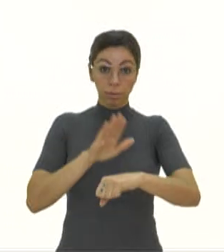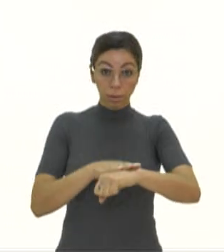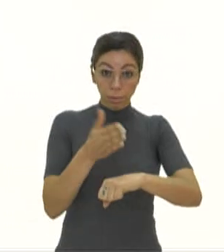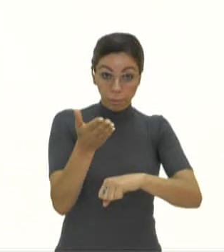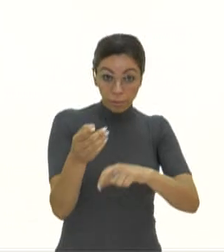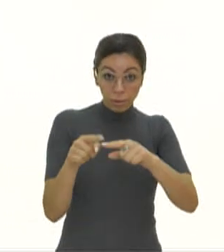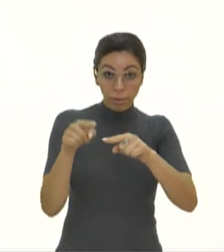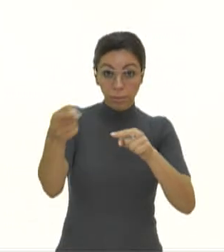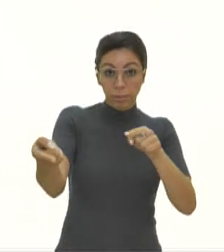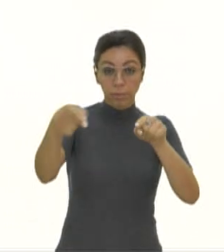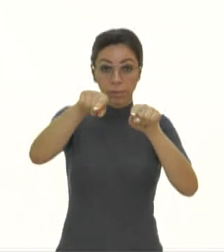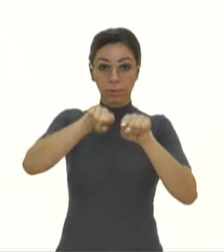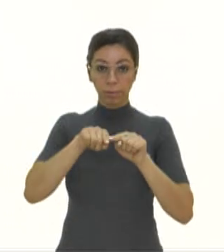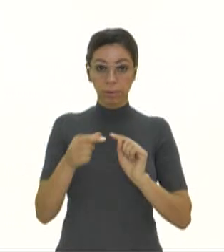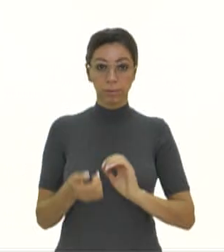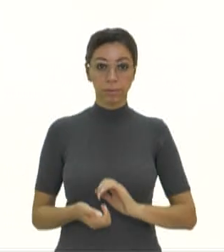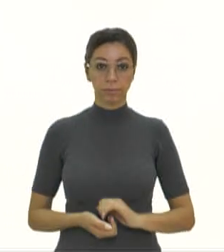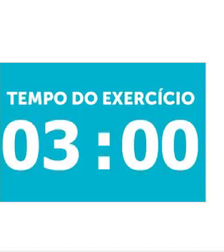vocês fazerem e a gente já retorna.